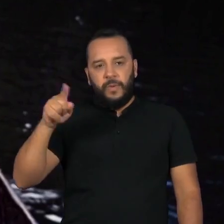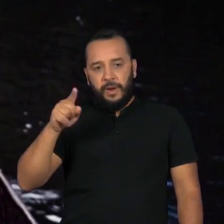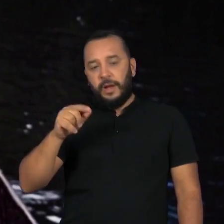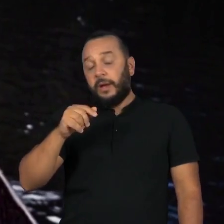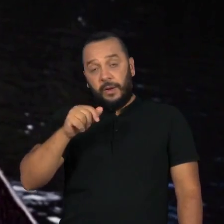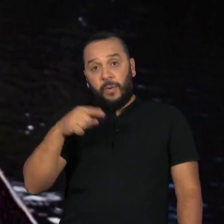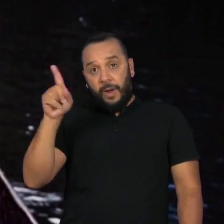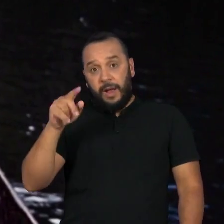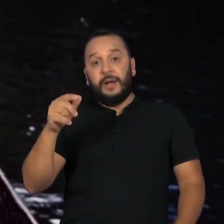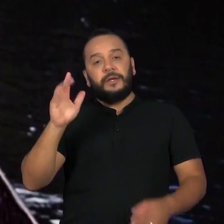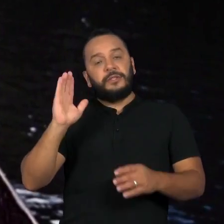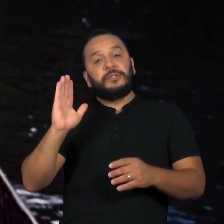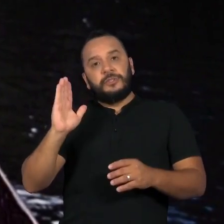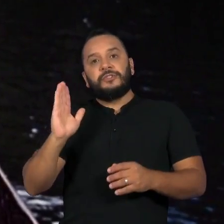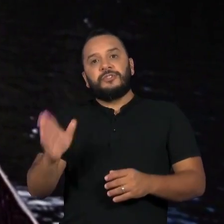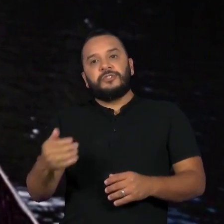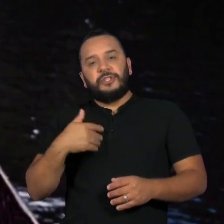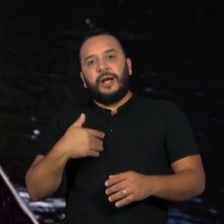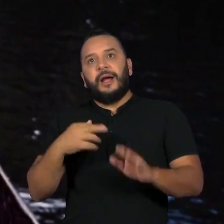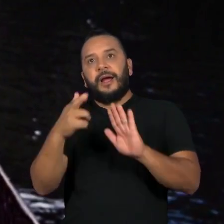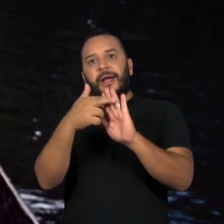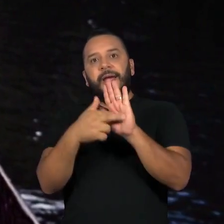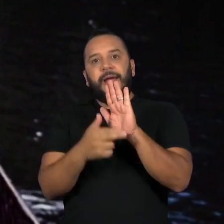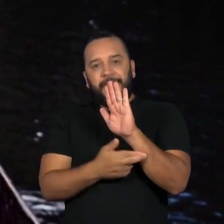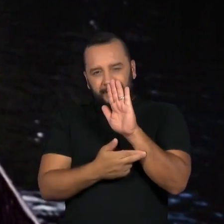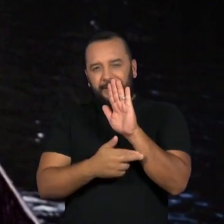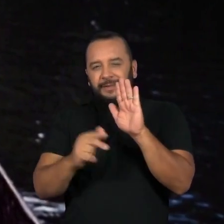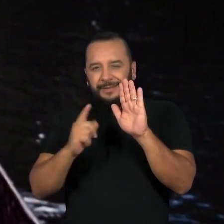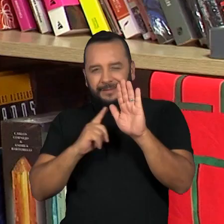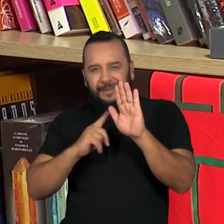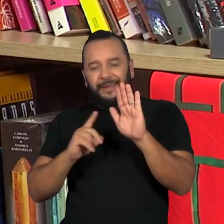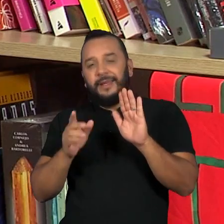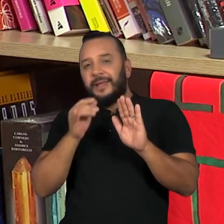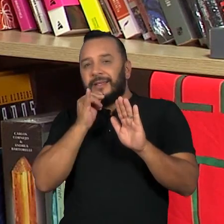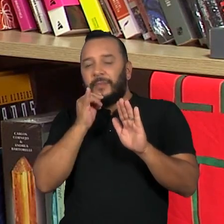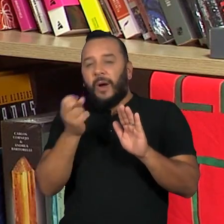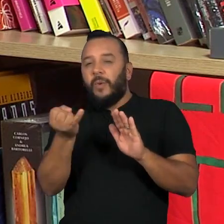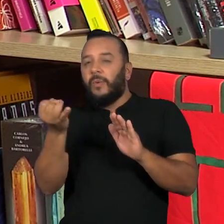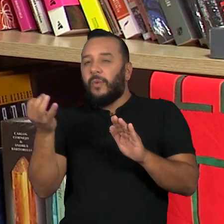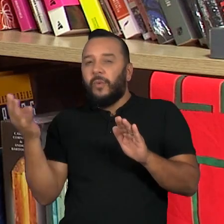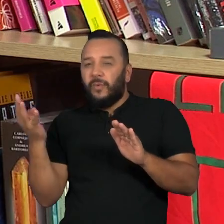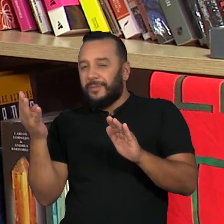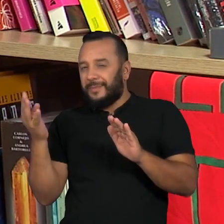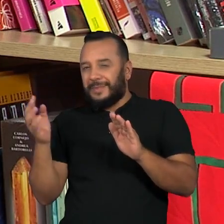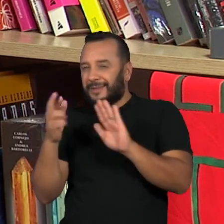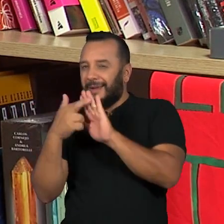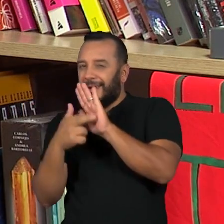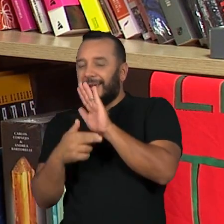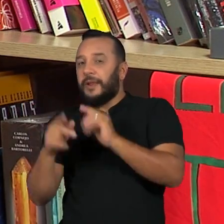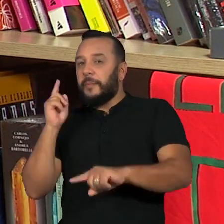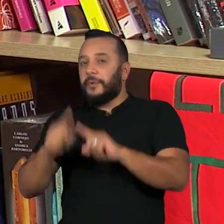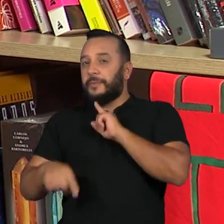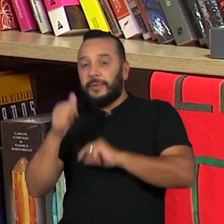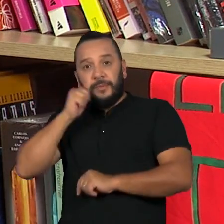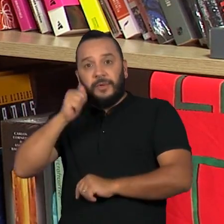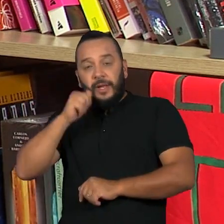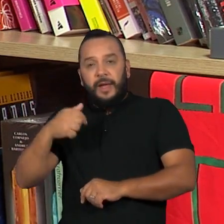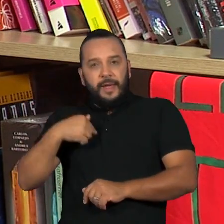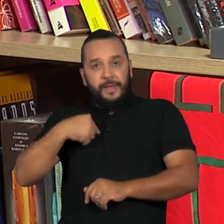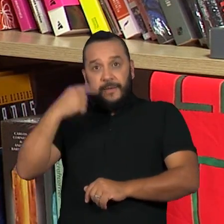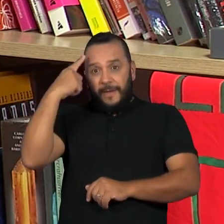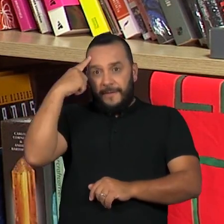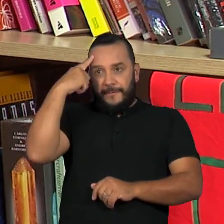período em que o pátio é proibido para as mulheres. E aí eu inventei essa minha cerimônia